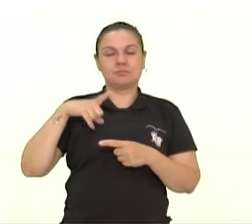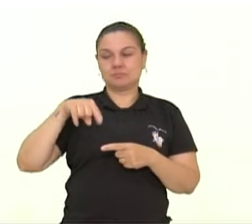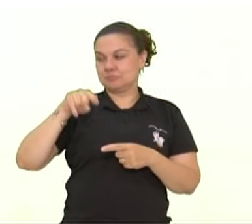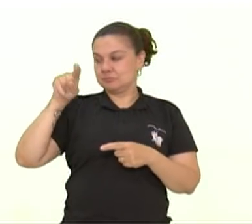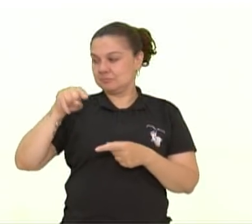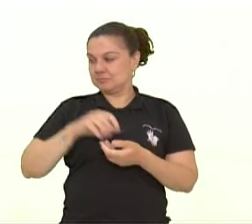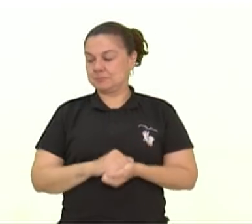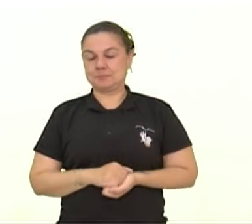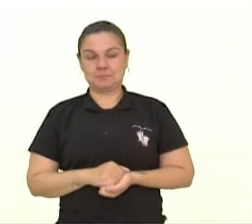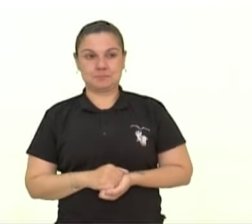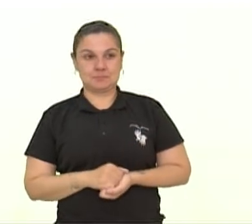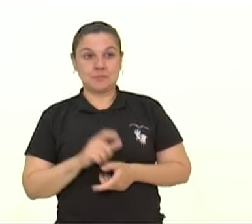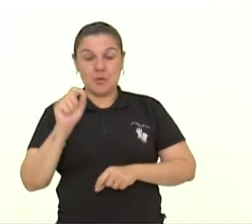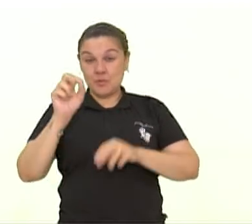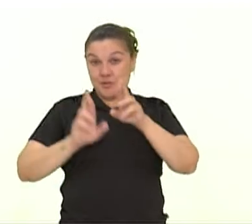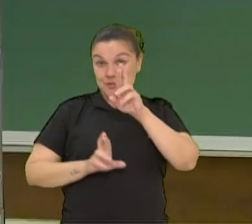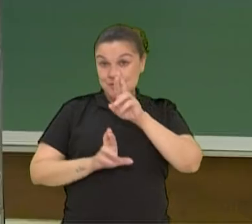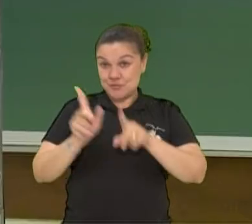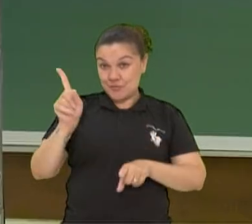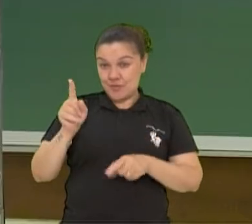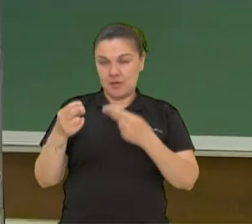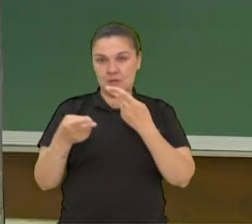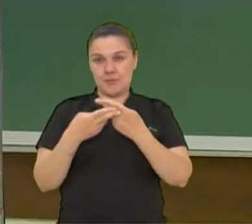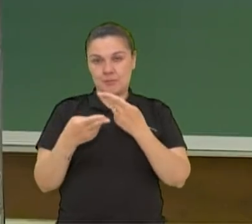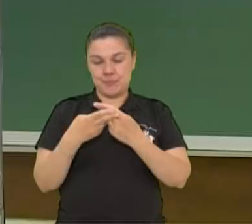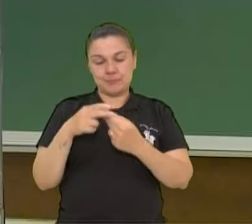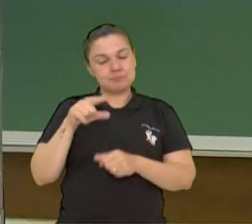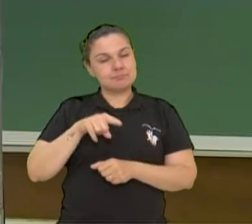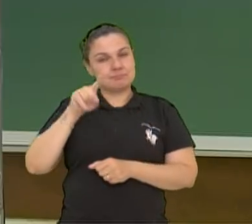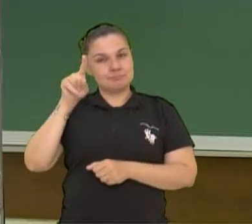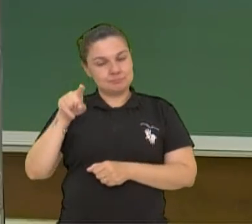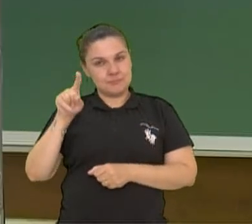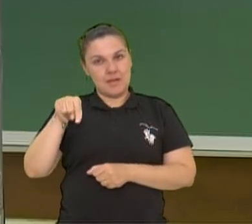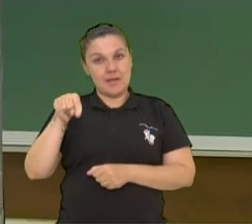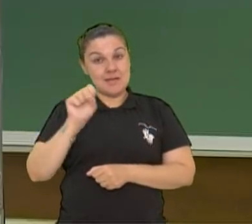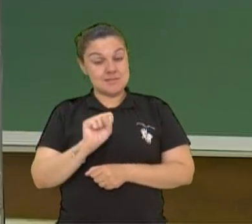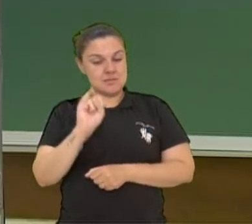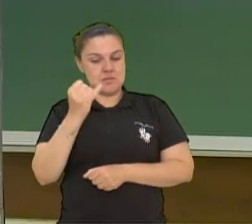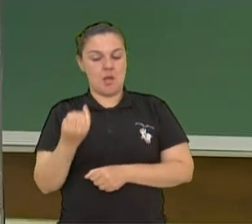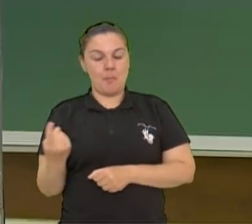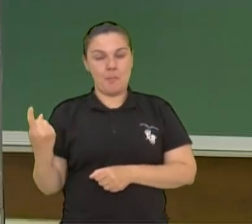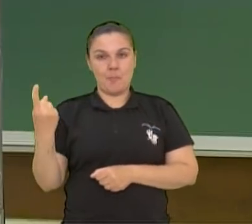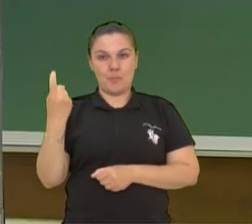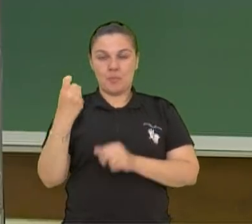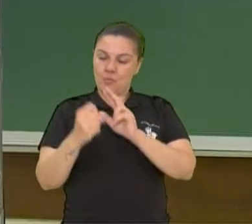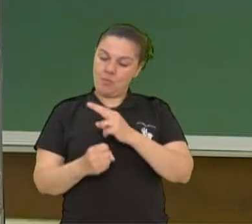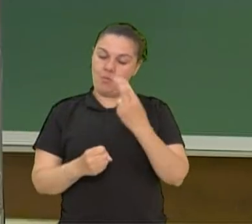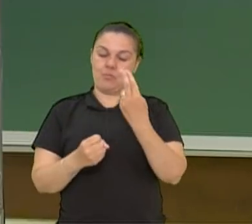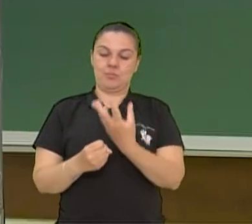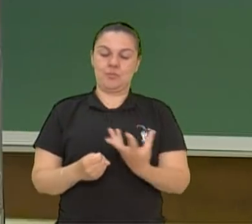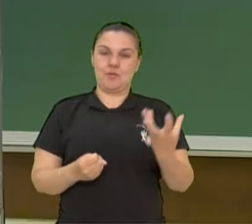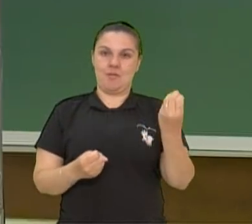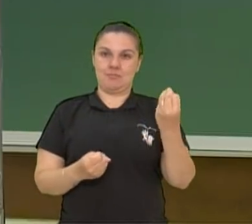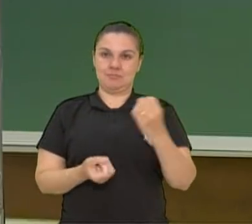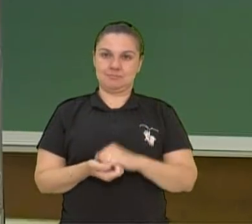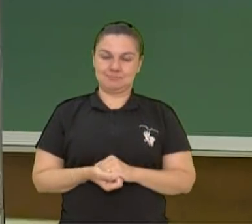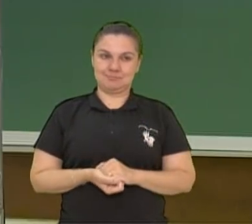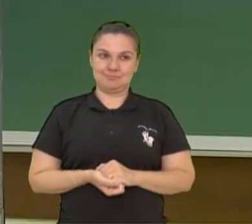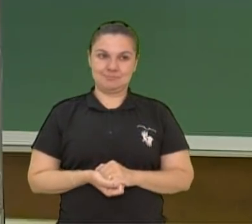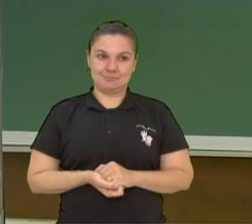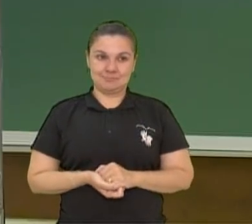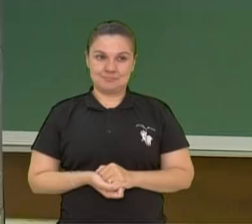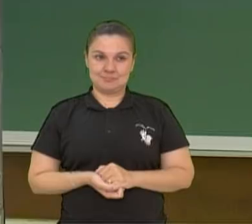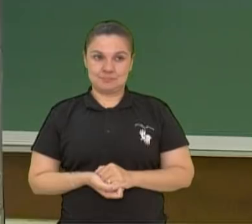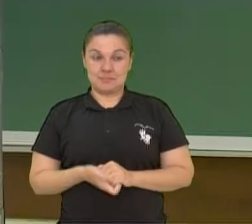acento circunflexo. O que diferencia o uso do acento circunflexo ou não é se a palavra está no singular ou no plural, né? Se